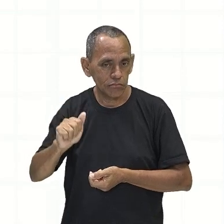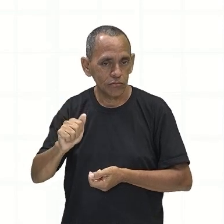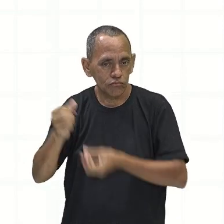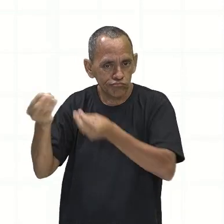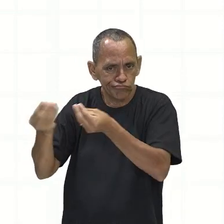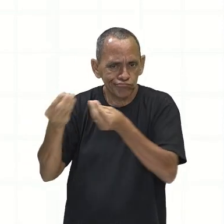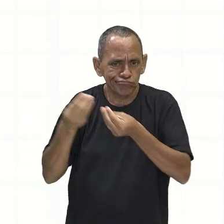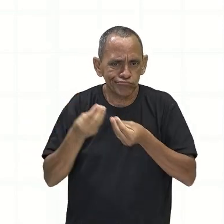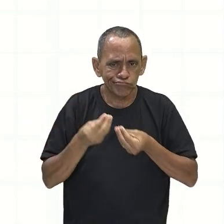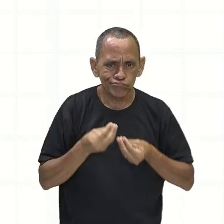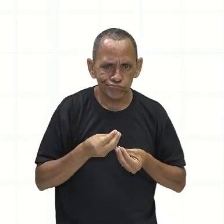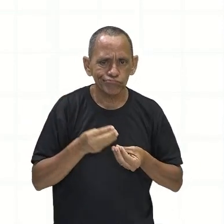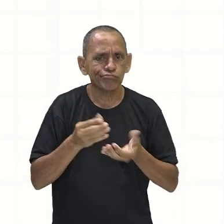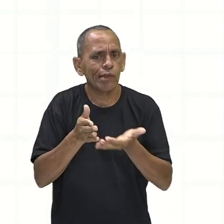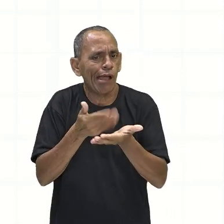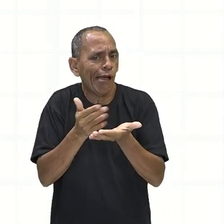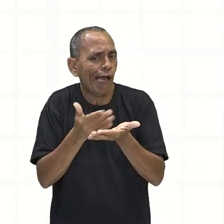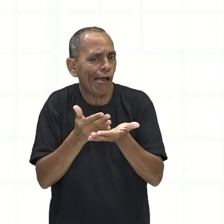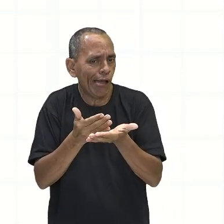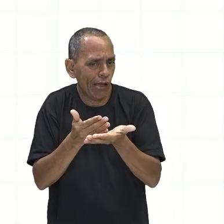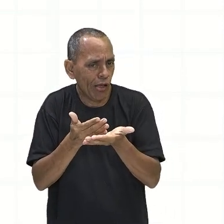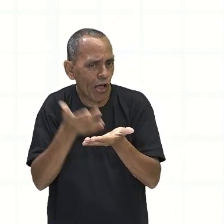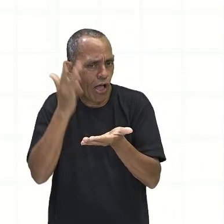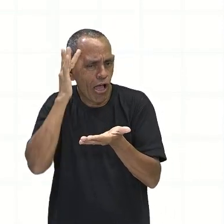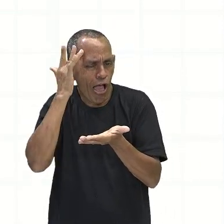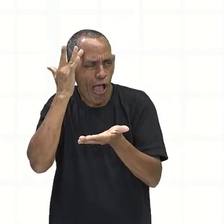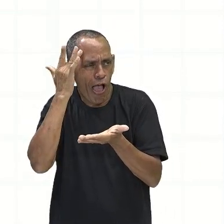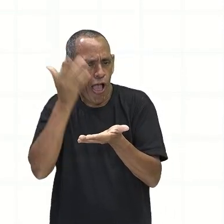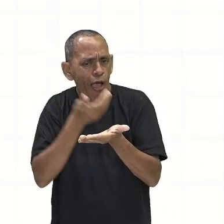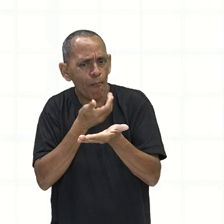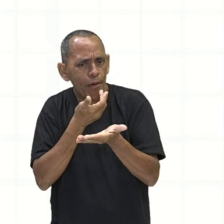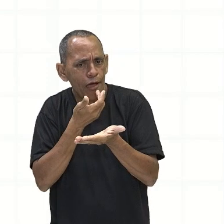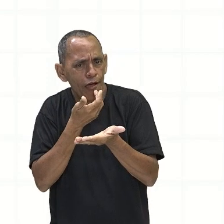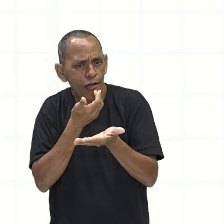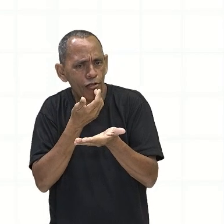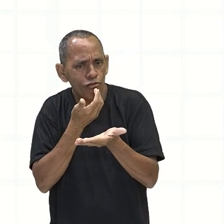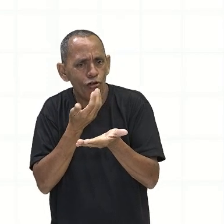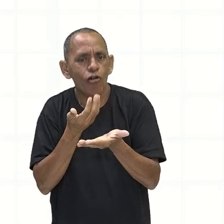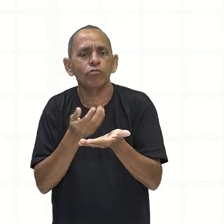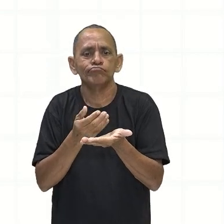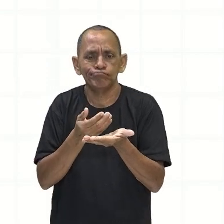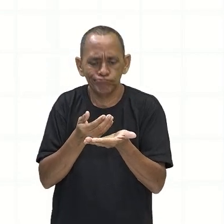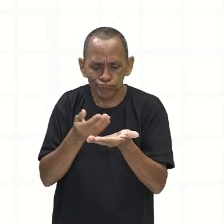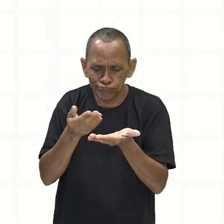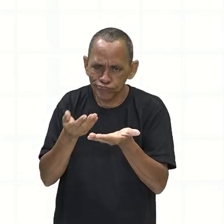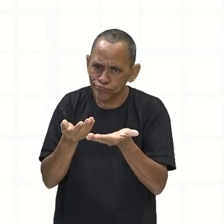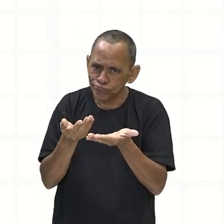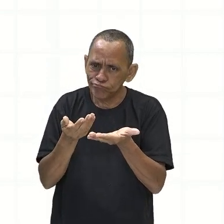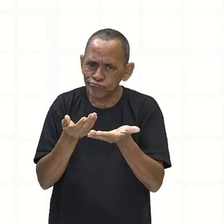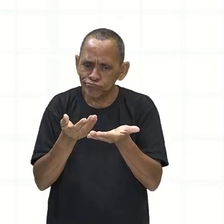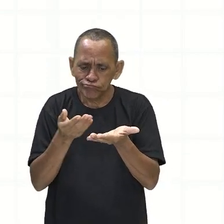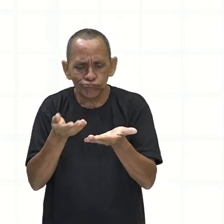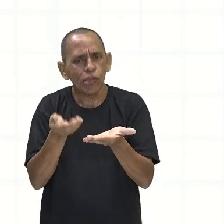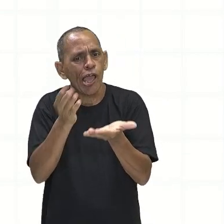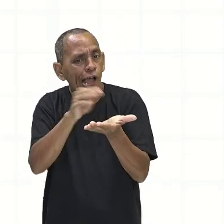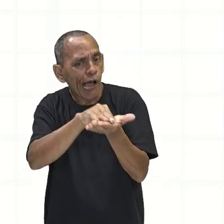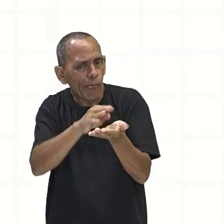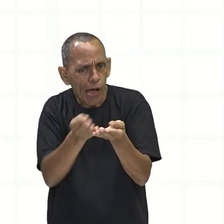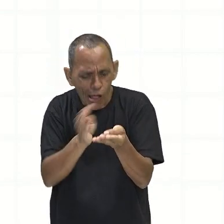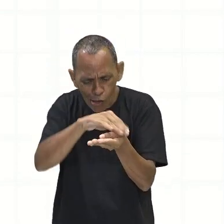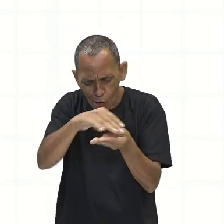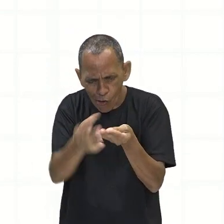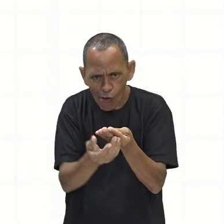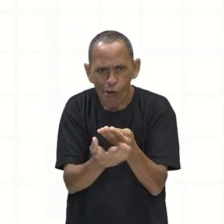ontem. Achei melhor encapá-lo. Retoma livro. E guardá-lo, retoma o